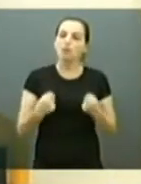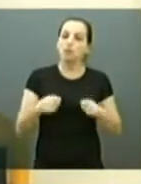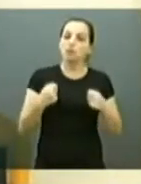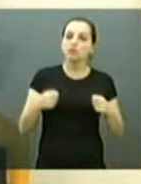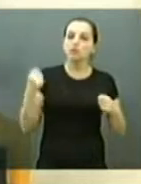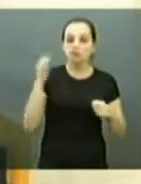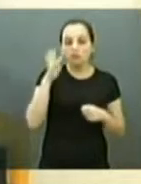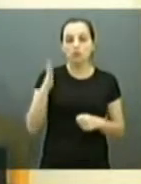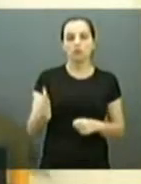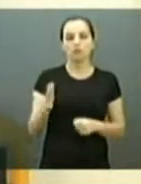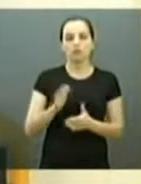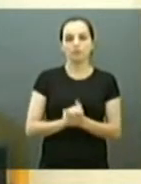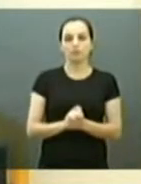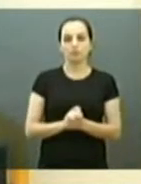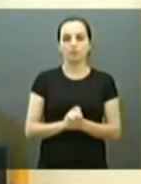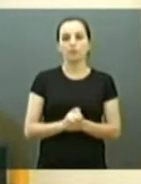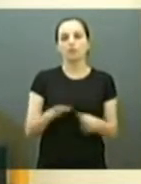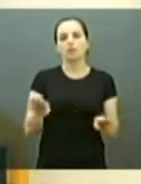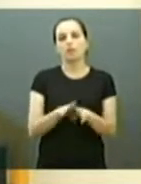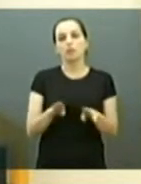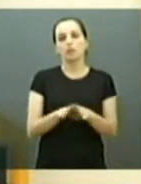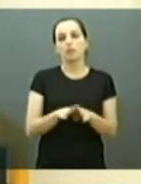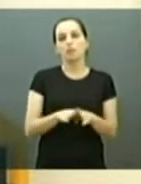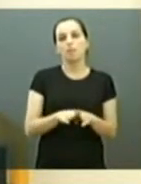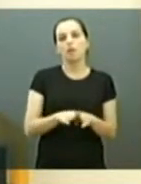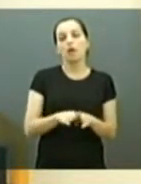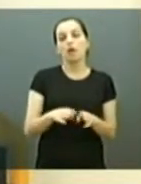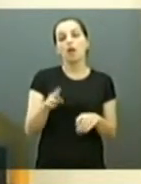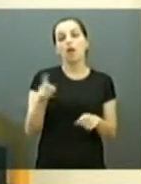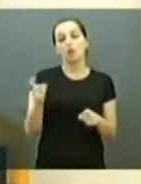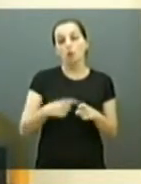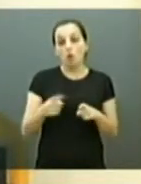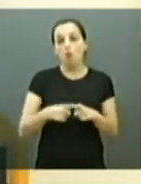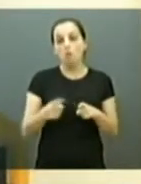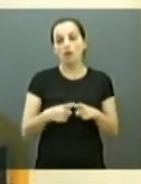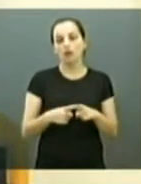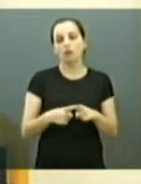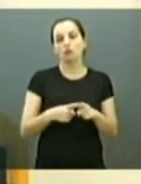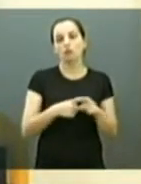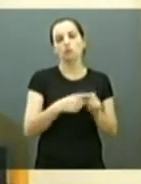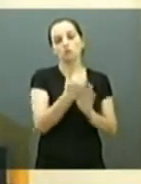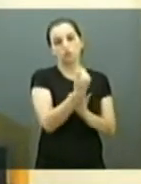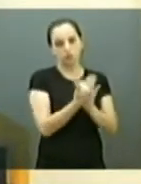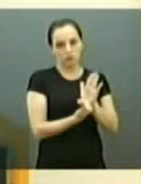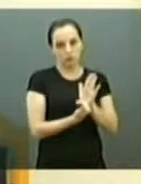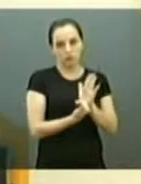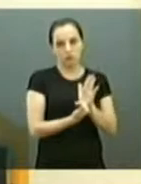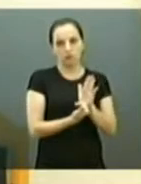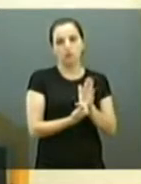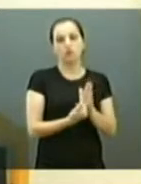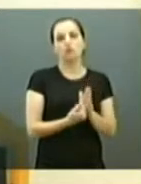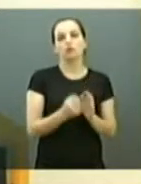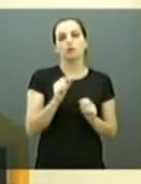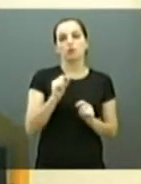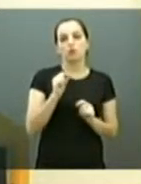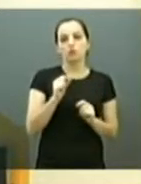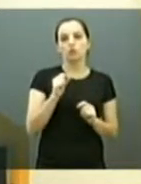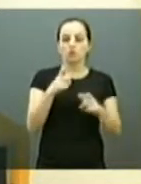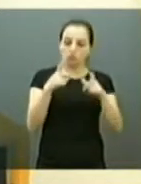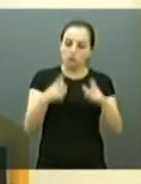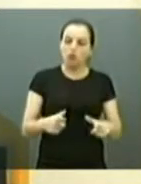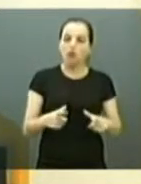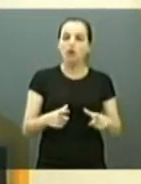E também cobranças em relação aos médicos, né, determina as condições de funcionamento dos